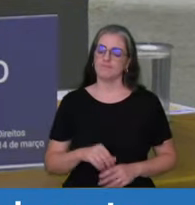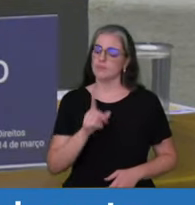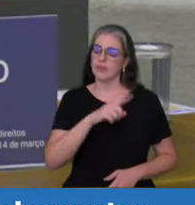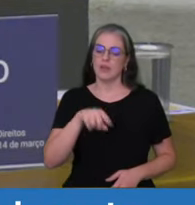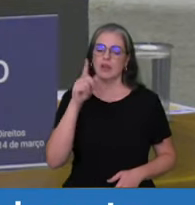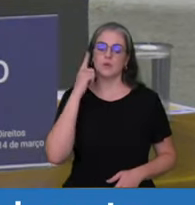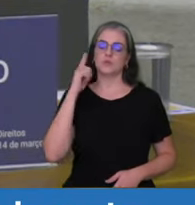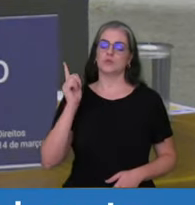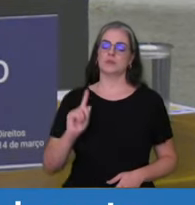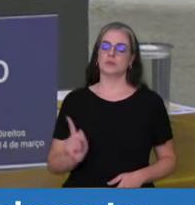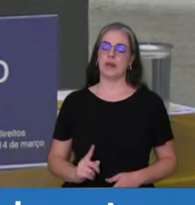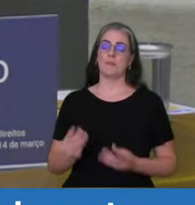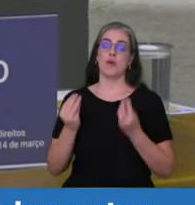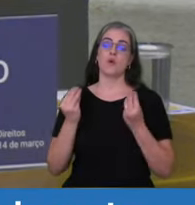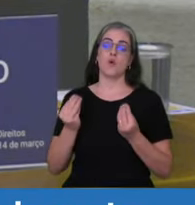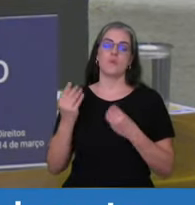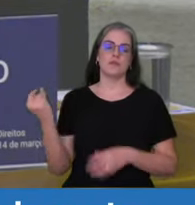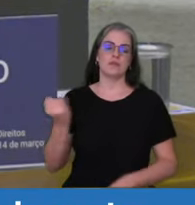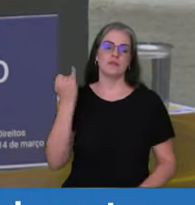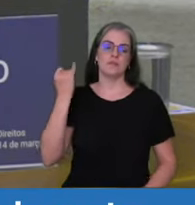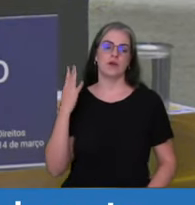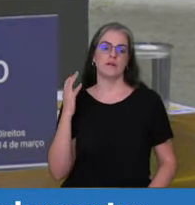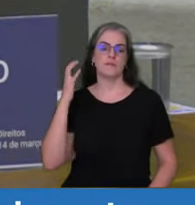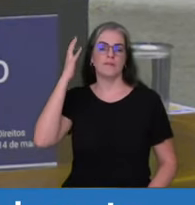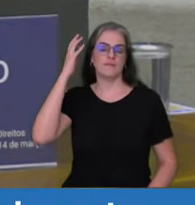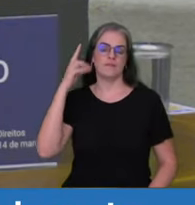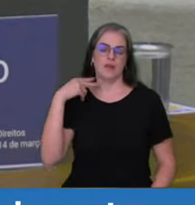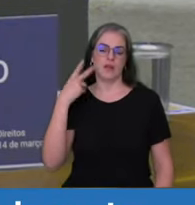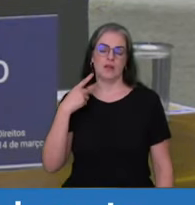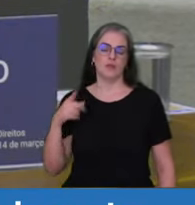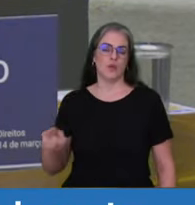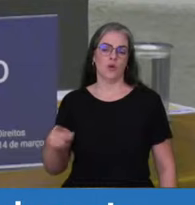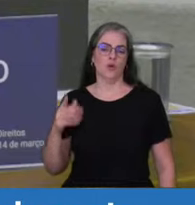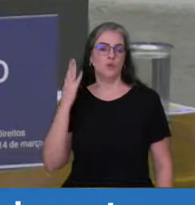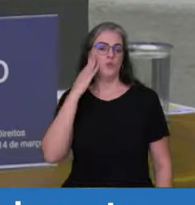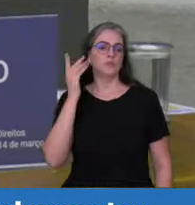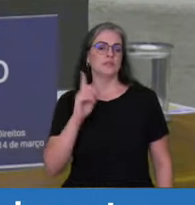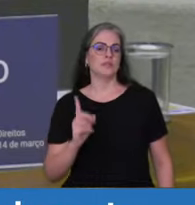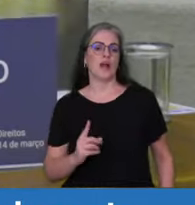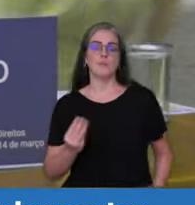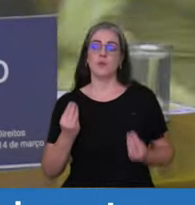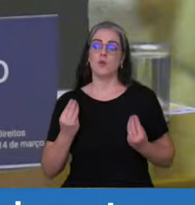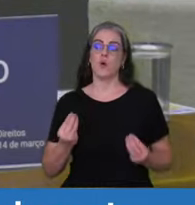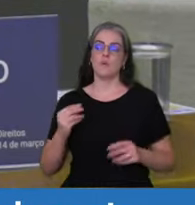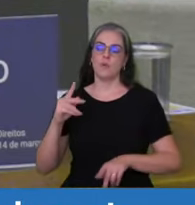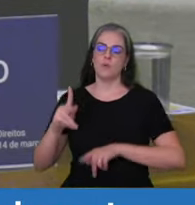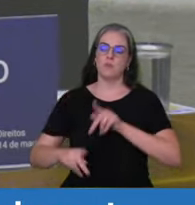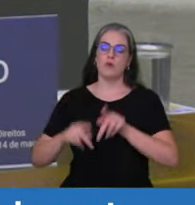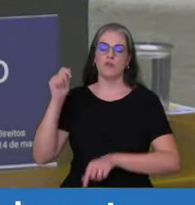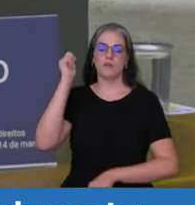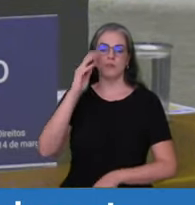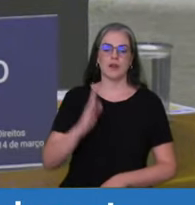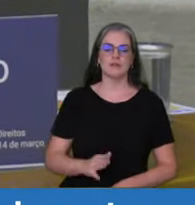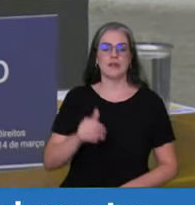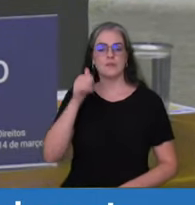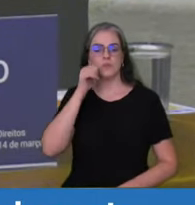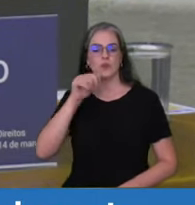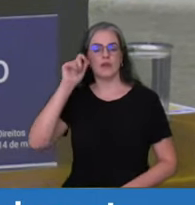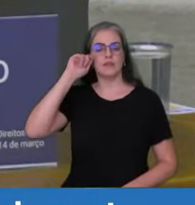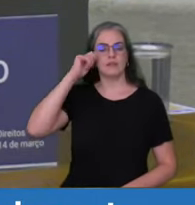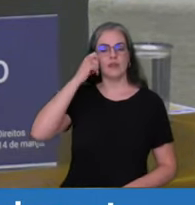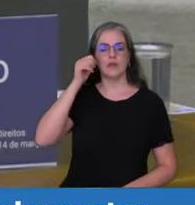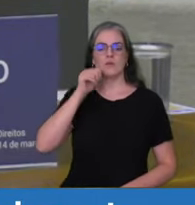da Marielle, como o ministro falou, eles não tinham noção do tamanho do povo brasileiro, das mulheres negras, das